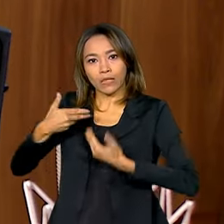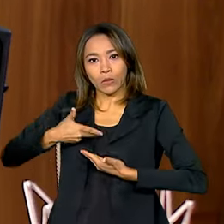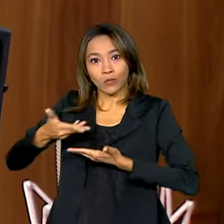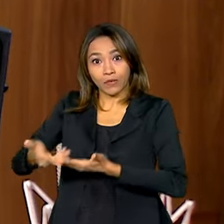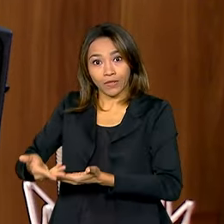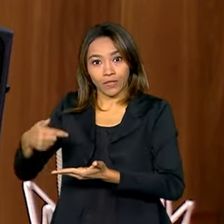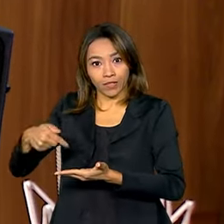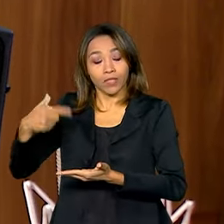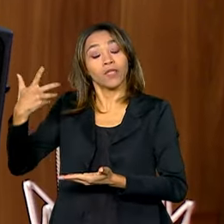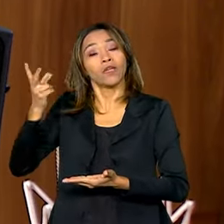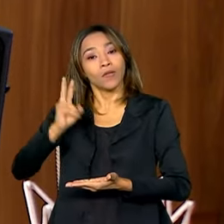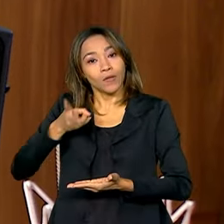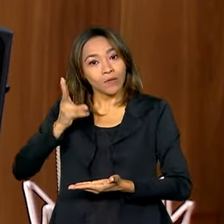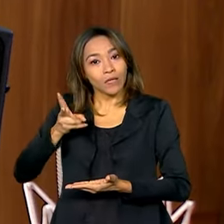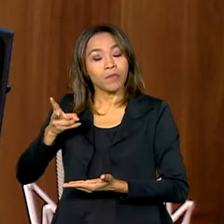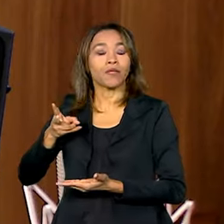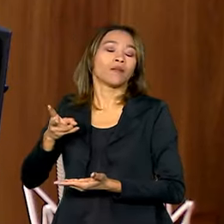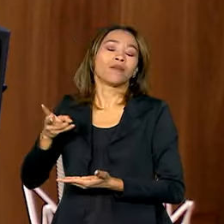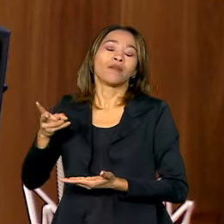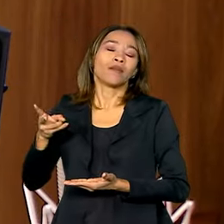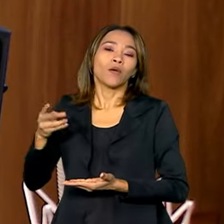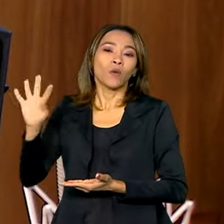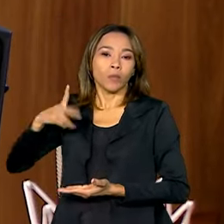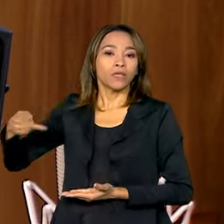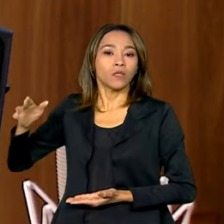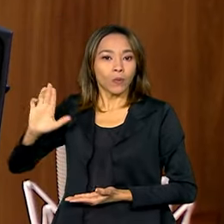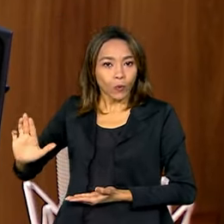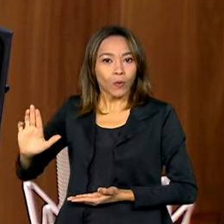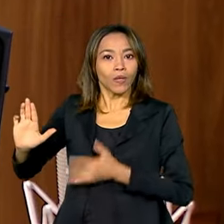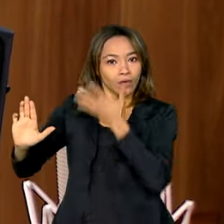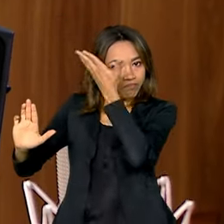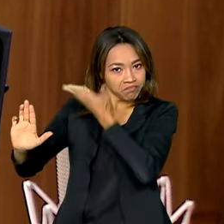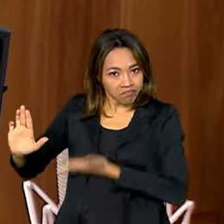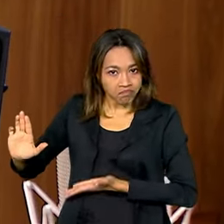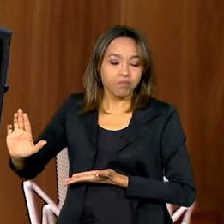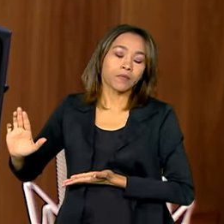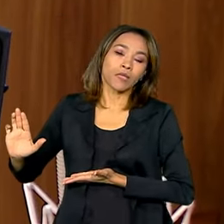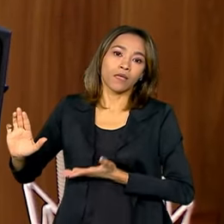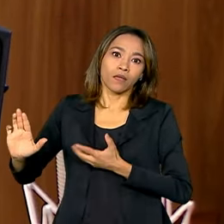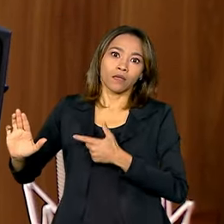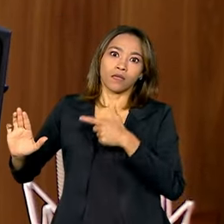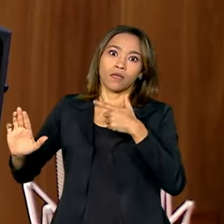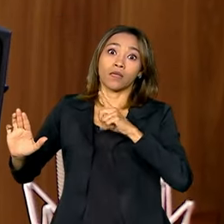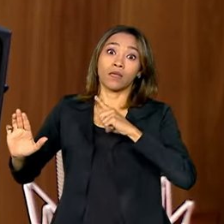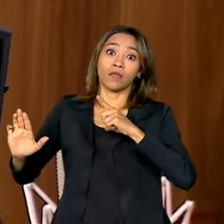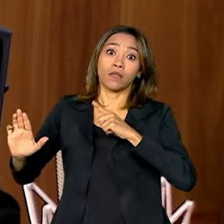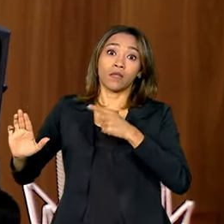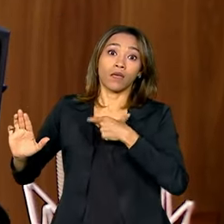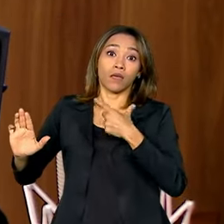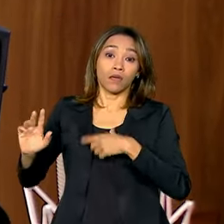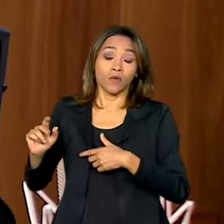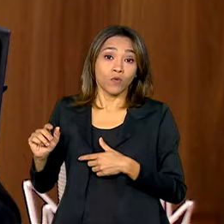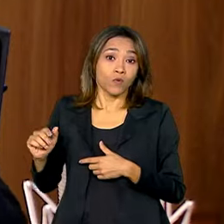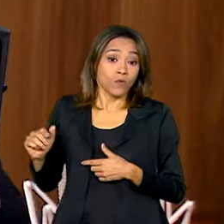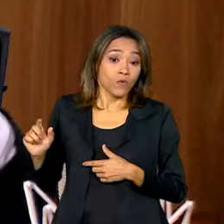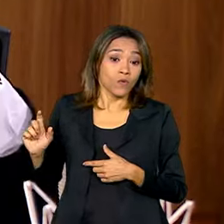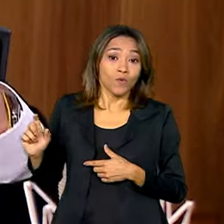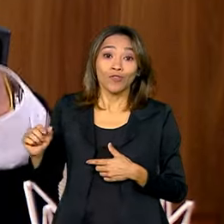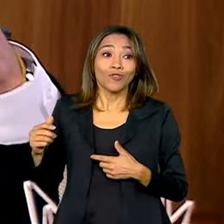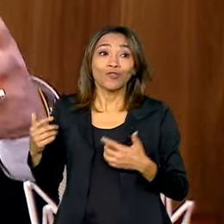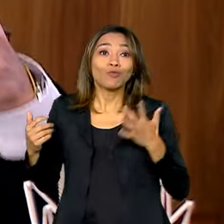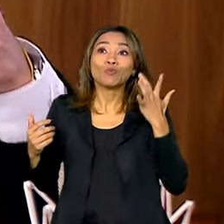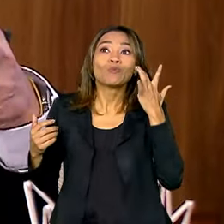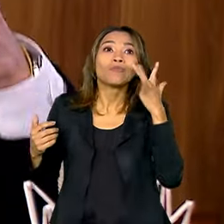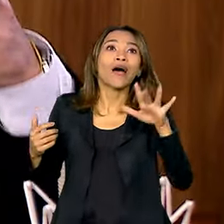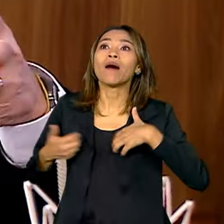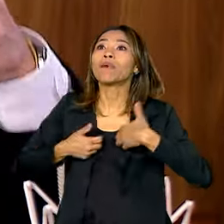muito de reproduzir os termos em que ele foi feito. O presidente Lula, que é o presidente que tem a maior... não dá para você